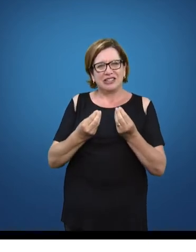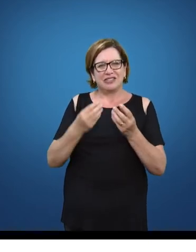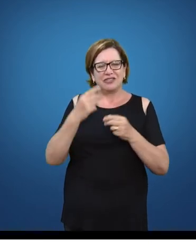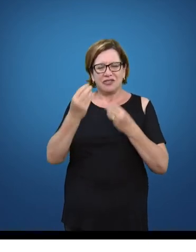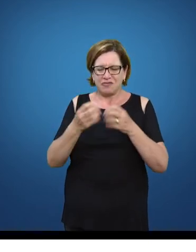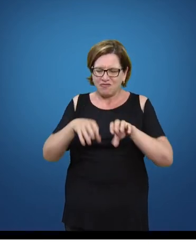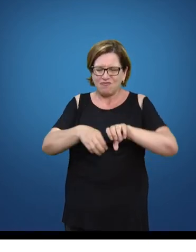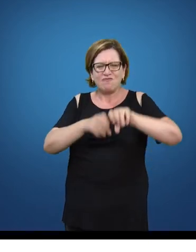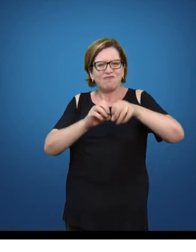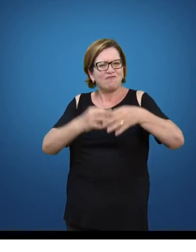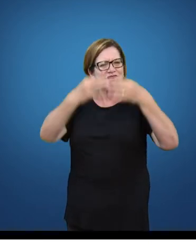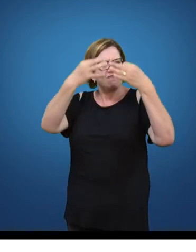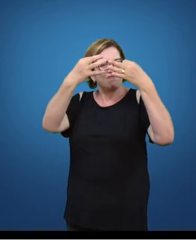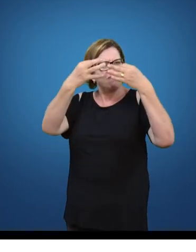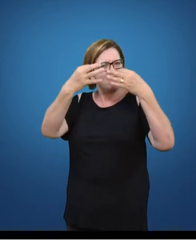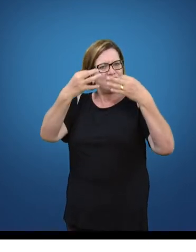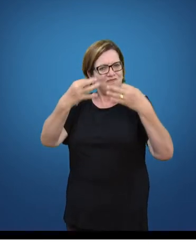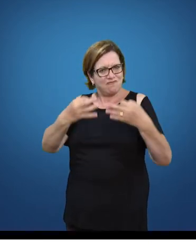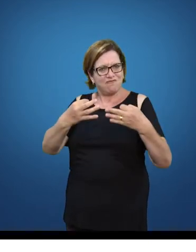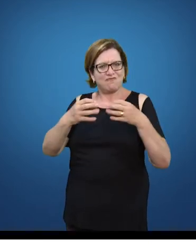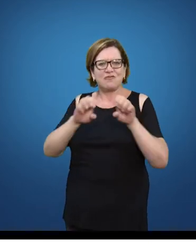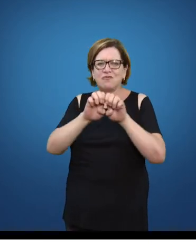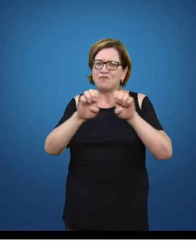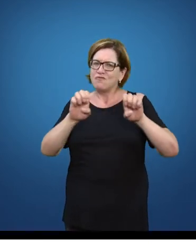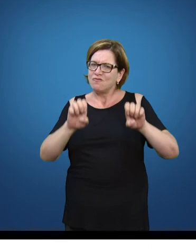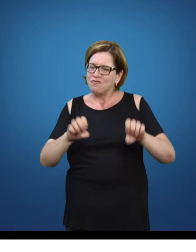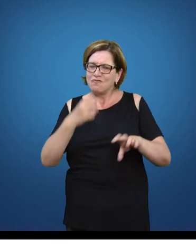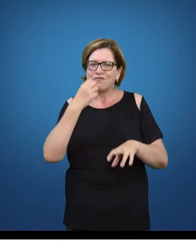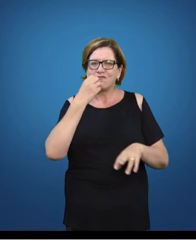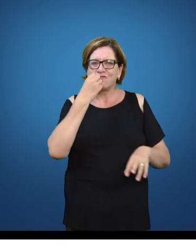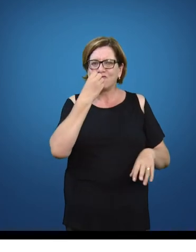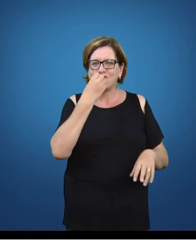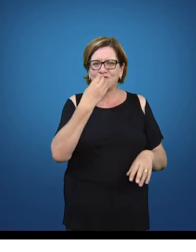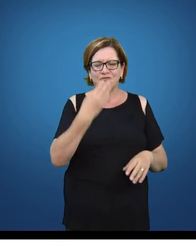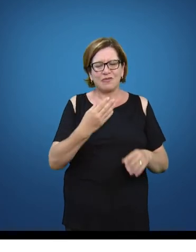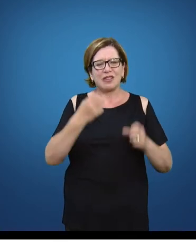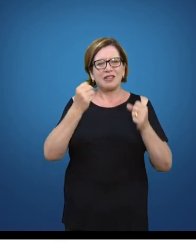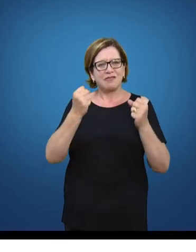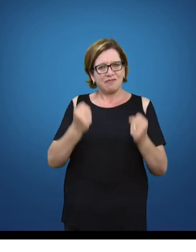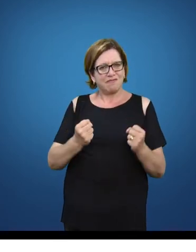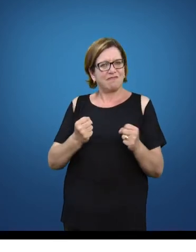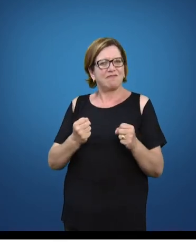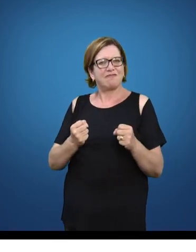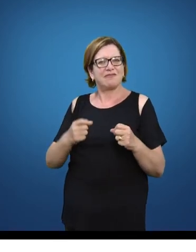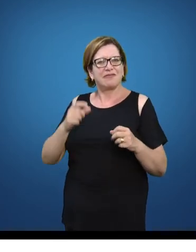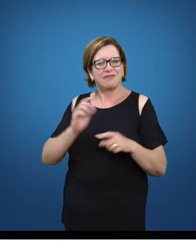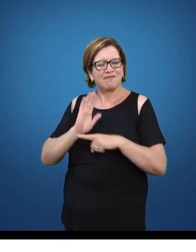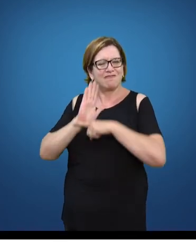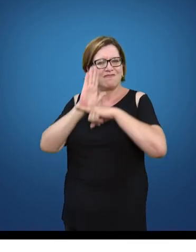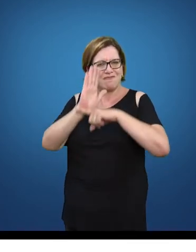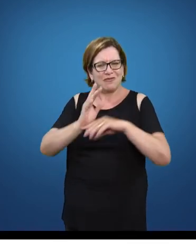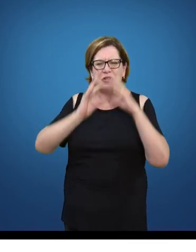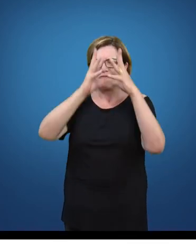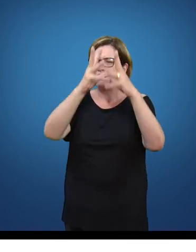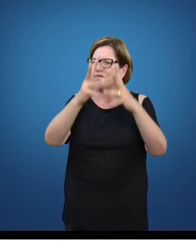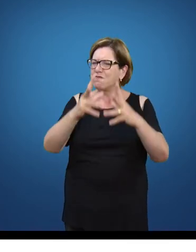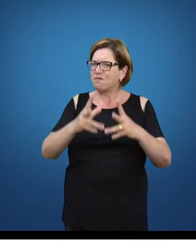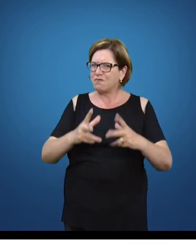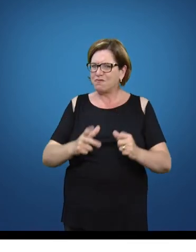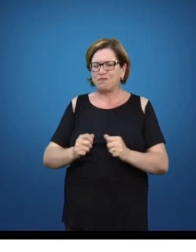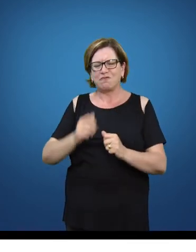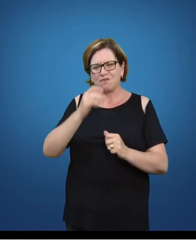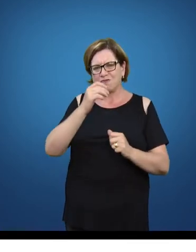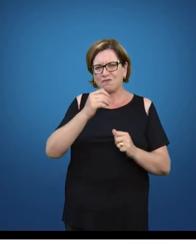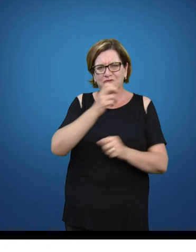competência formar com estrutura educacional para que possam atender a todos ea